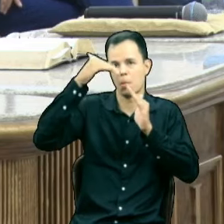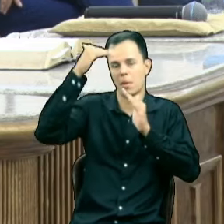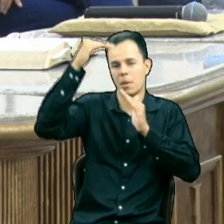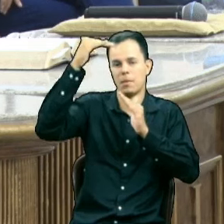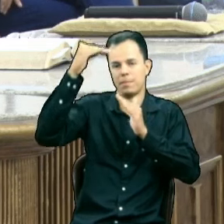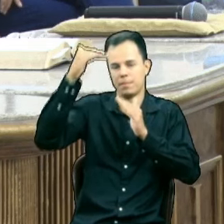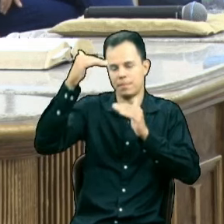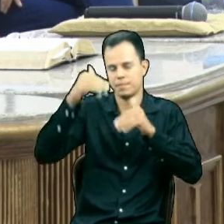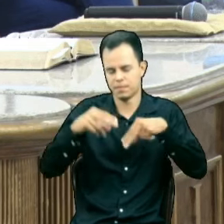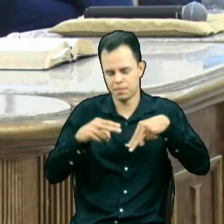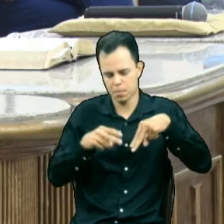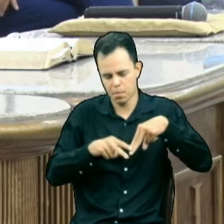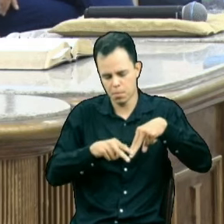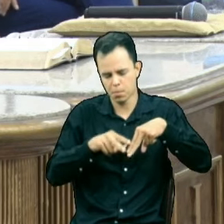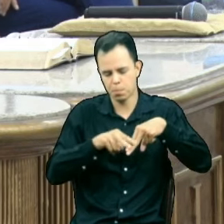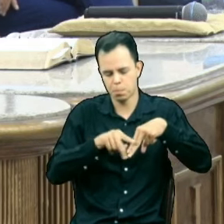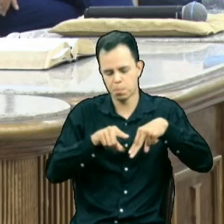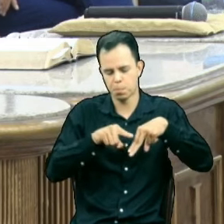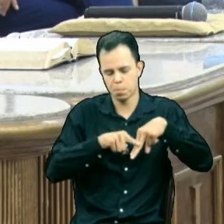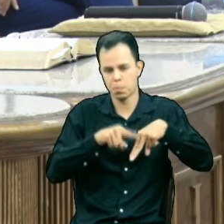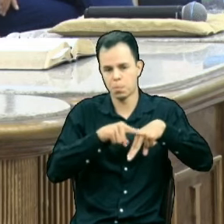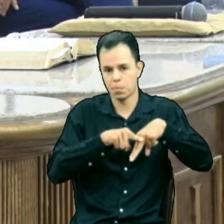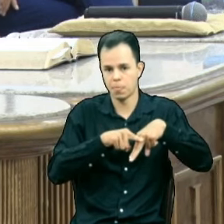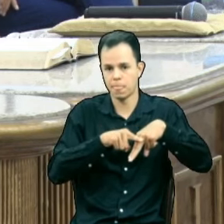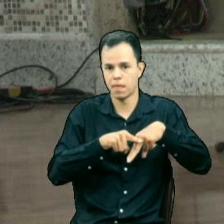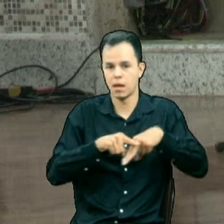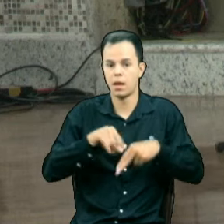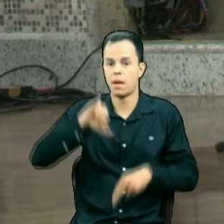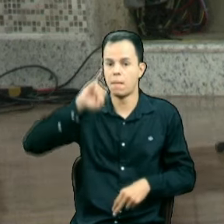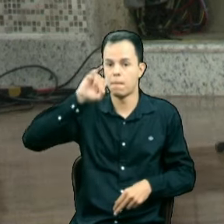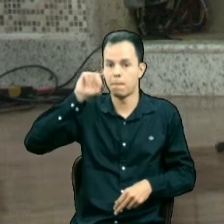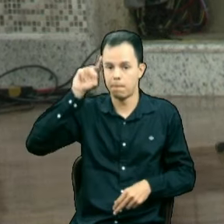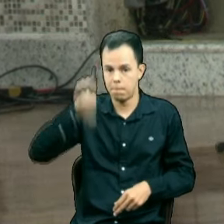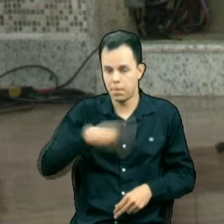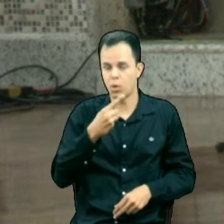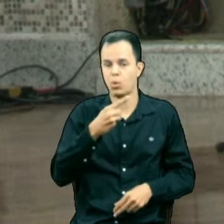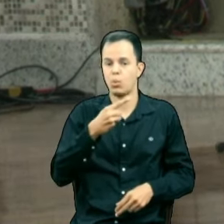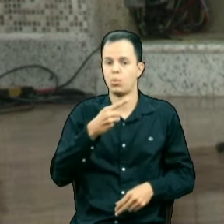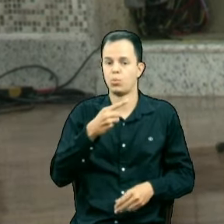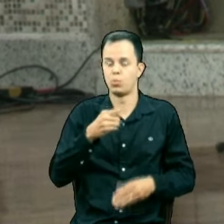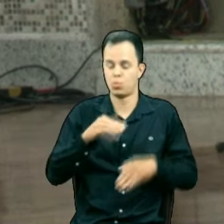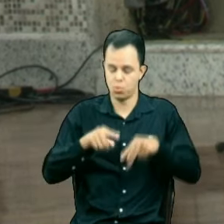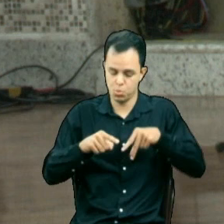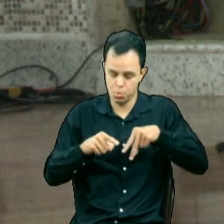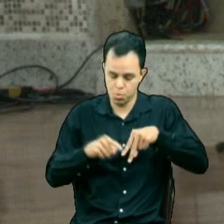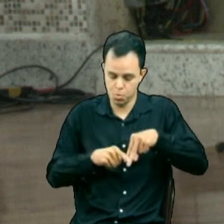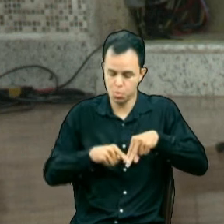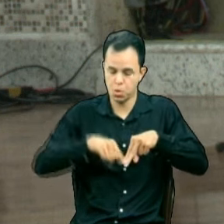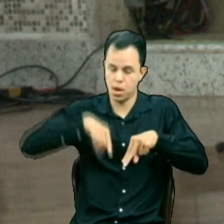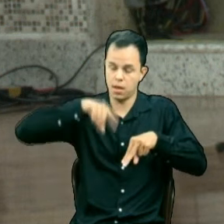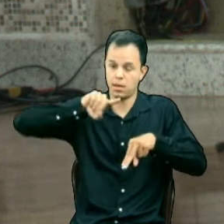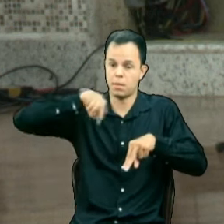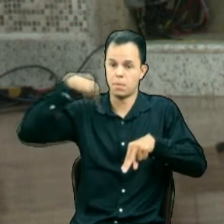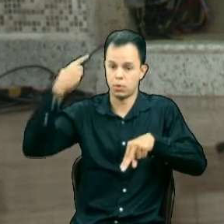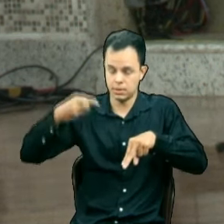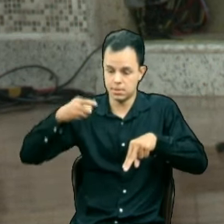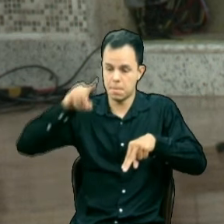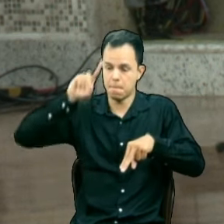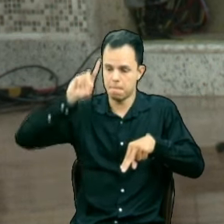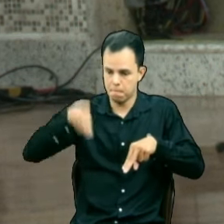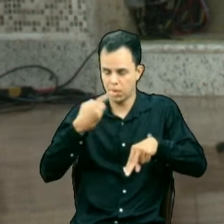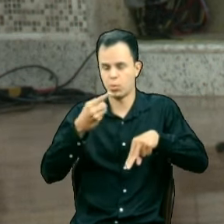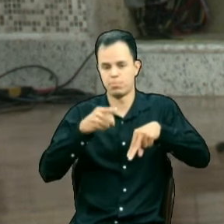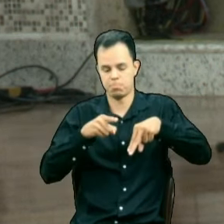regular mais de 1000 em 1000 metros aquele anjo aquele ser que mostrava para ele